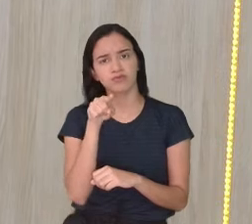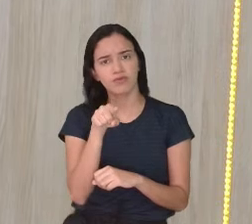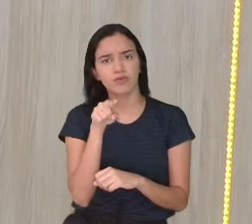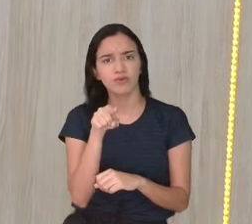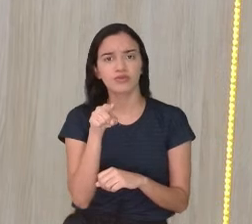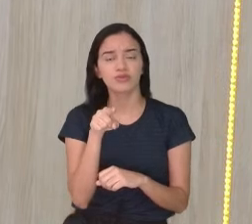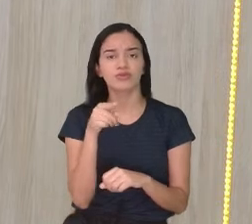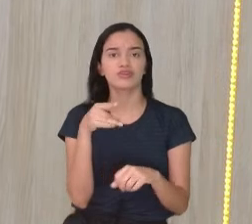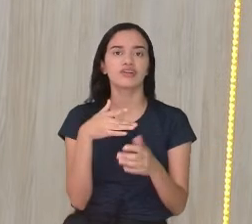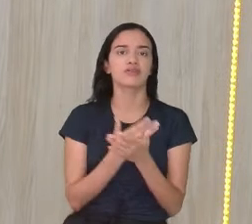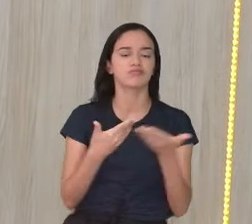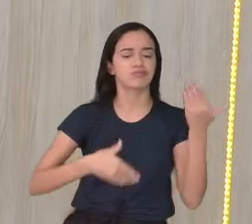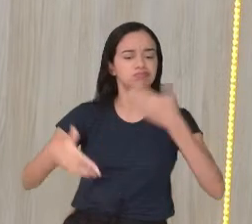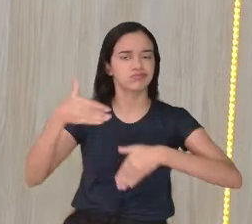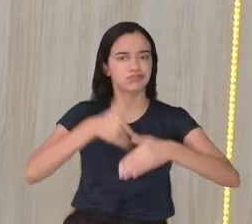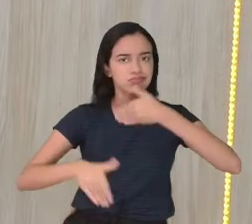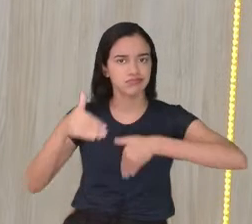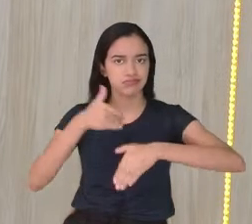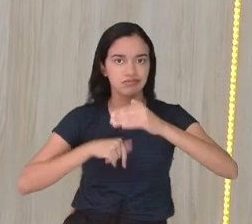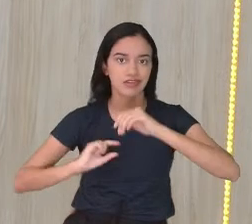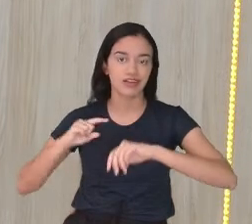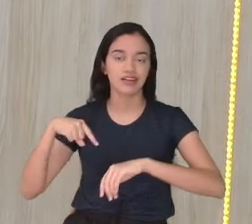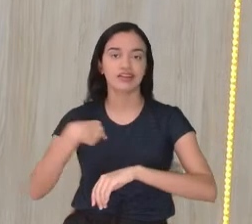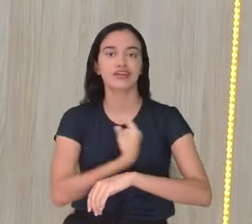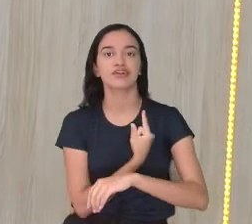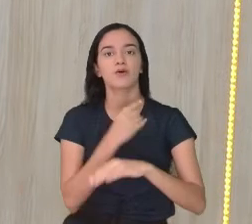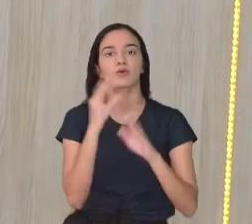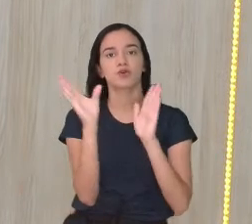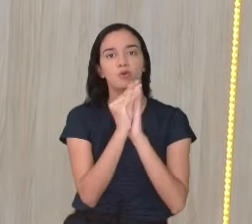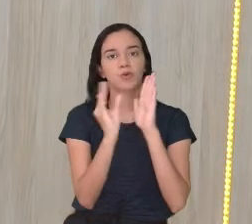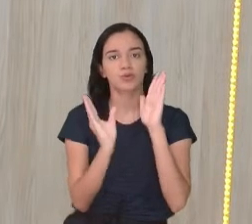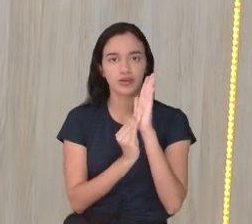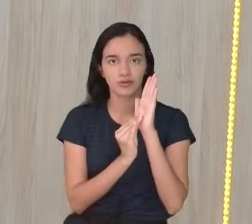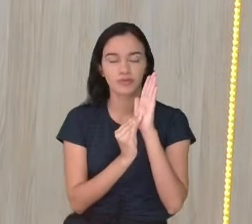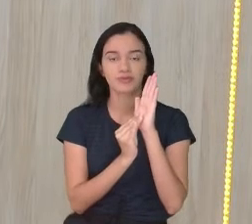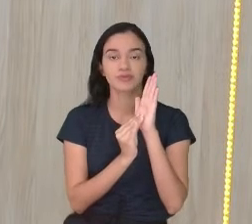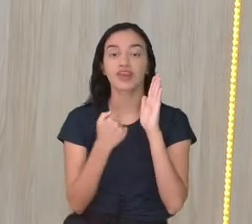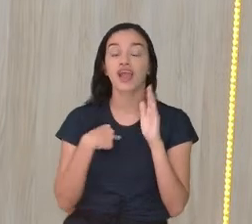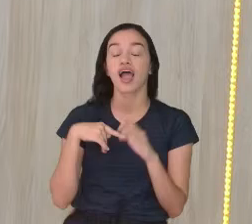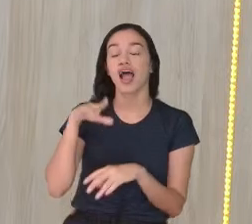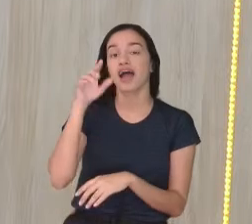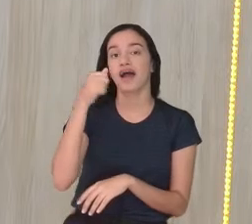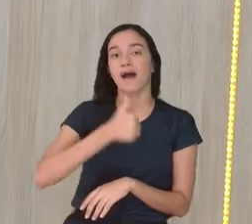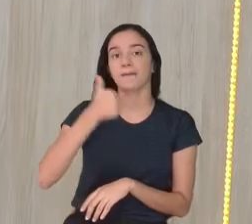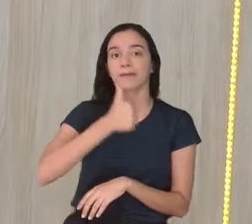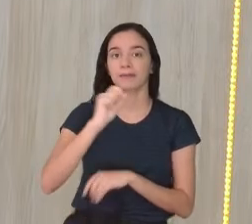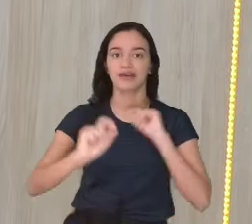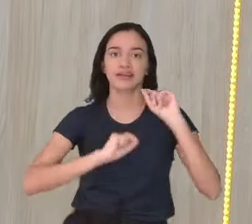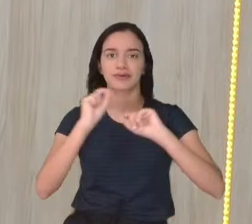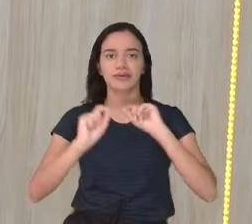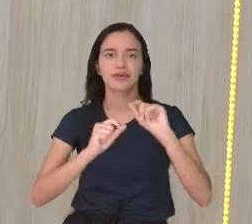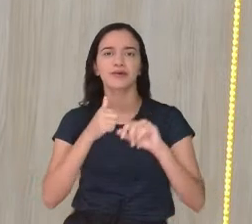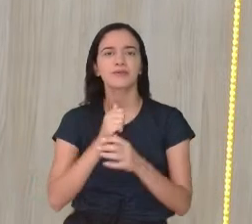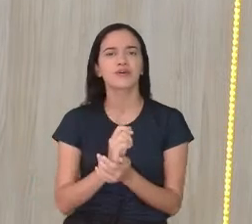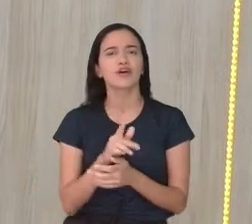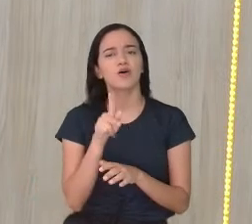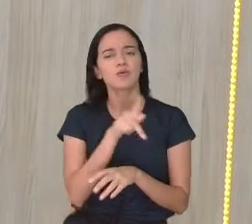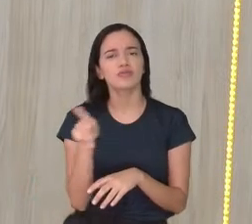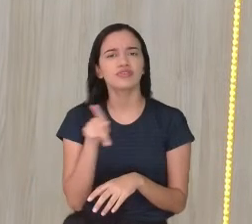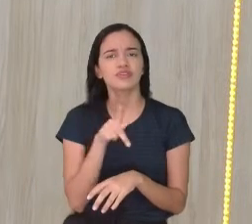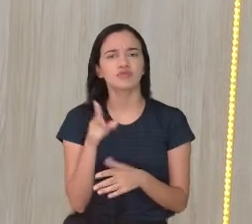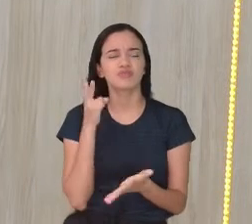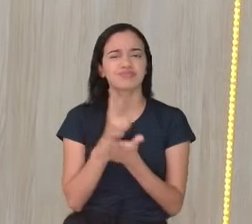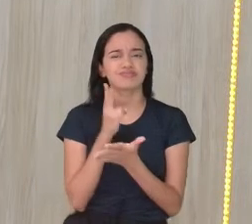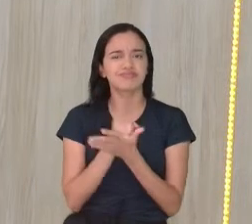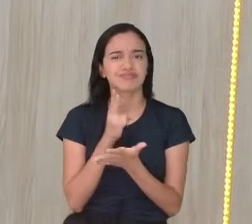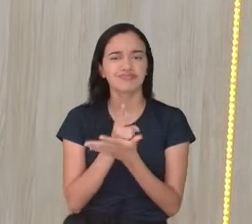você interagir com o nosso conteúdo. A primeira, muita gente fala, professor, você sempre tem esse recadinho no início da